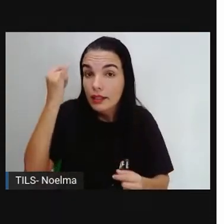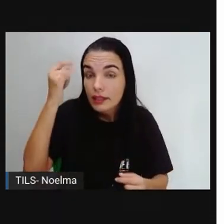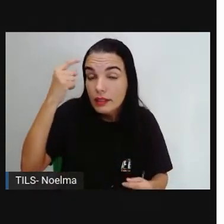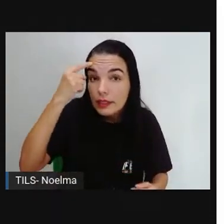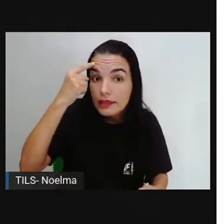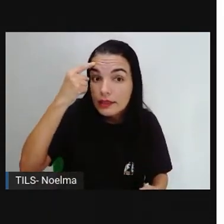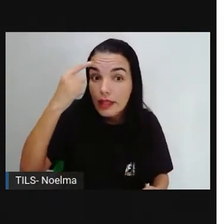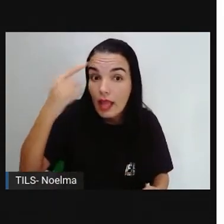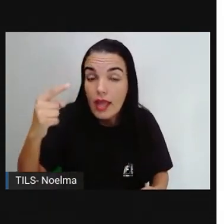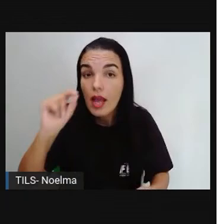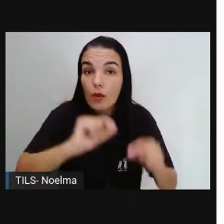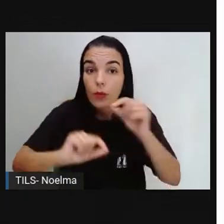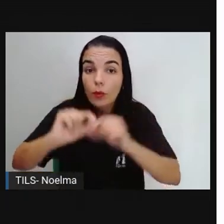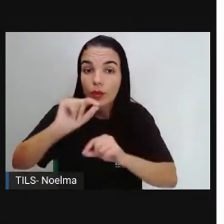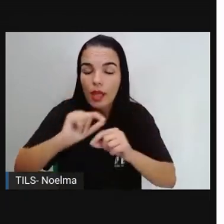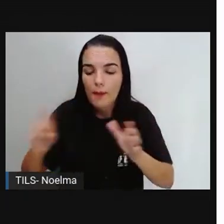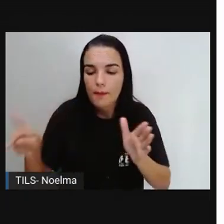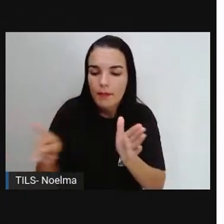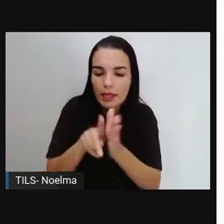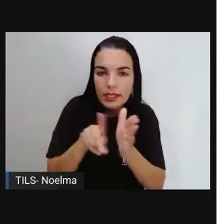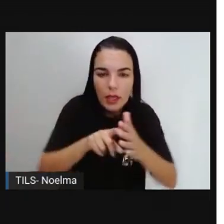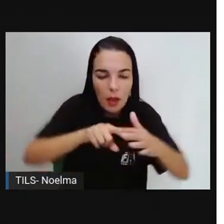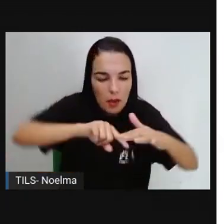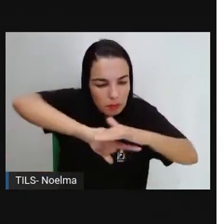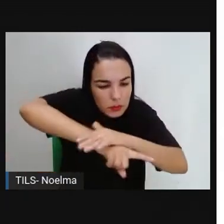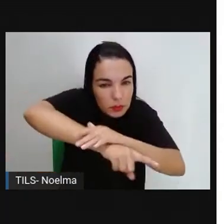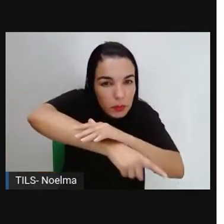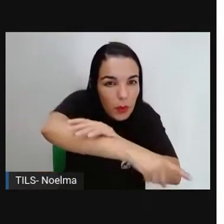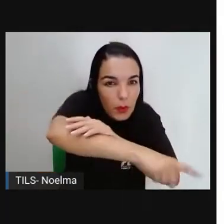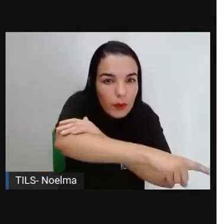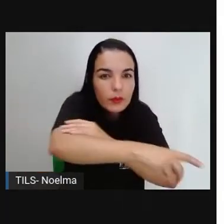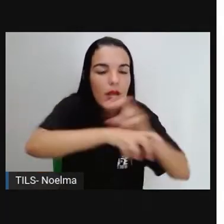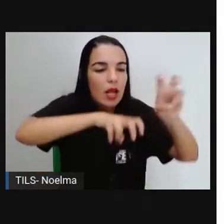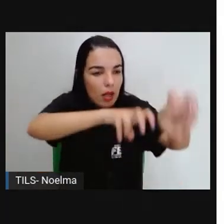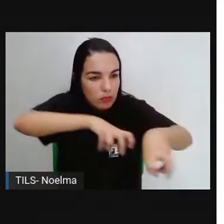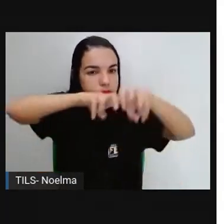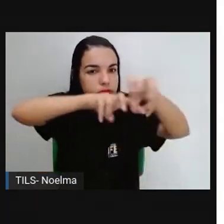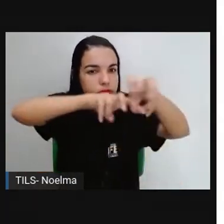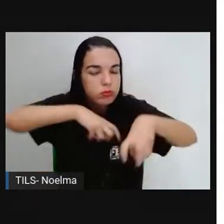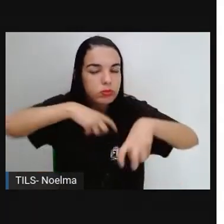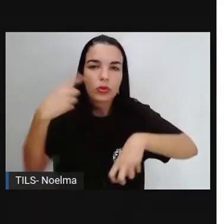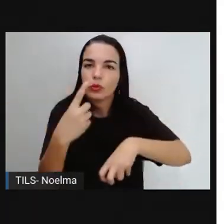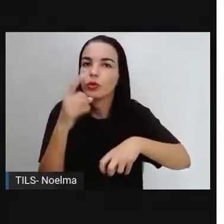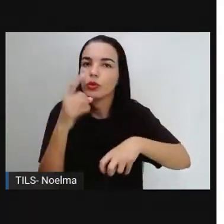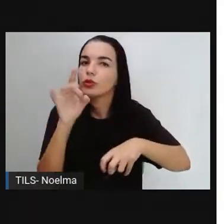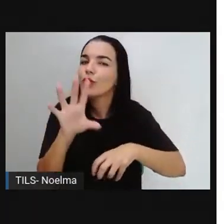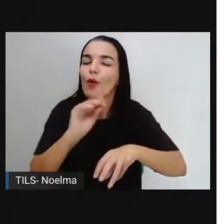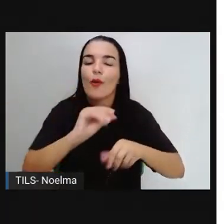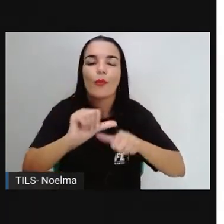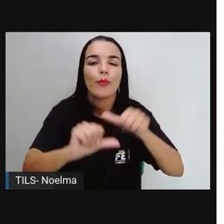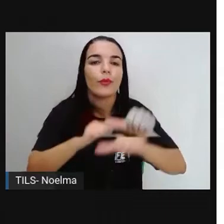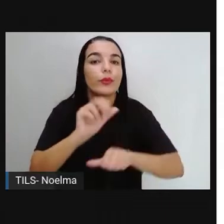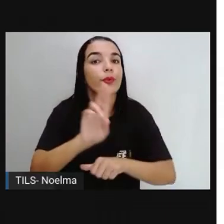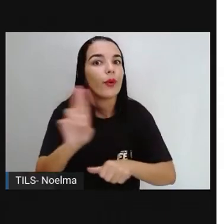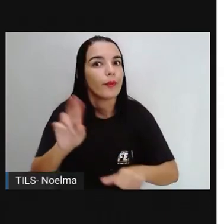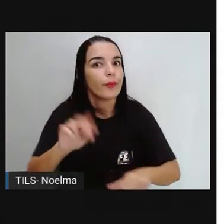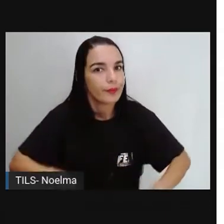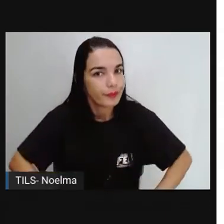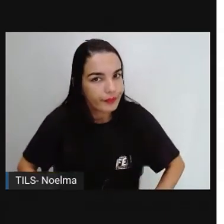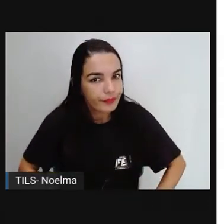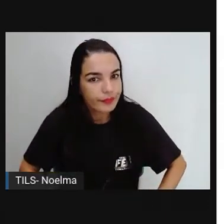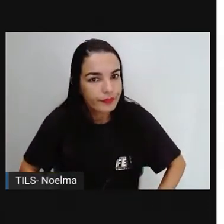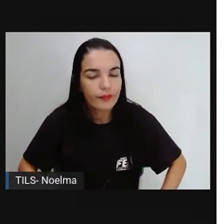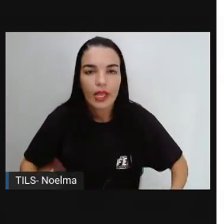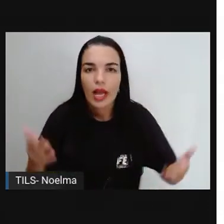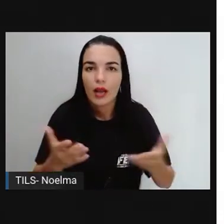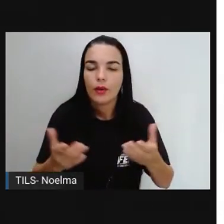prática do latifúndio, da exploração e da monocultura no país. Então só muda o nome, né? Agora não é mais capitania hereditária,